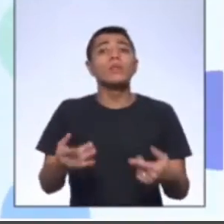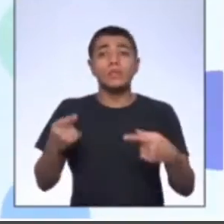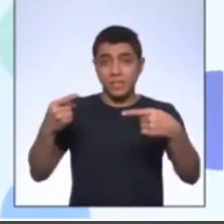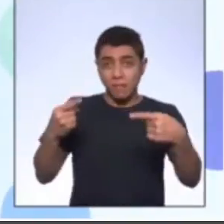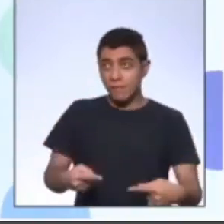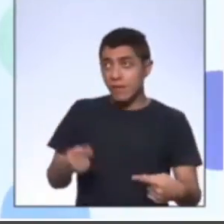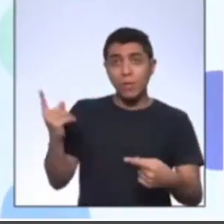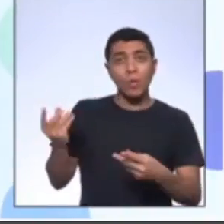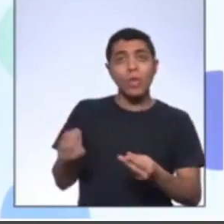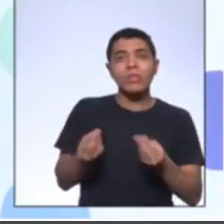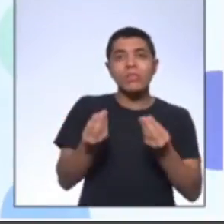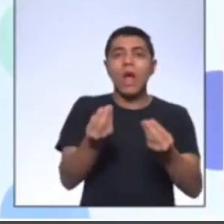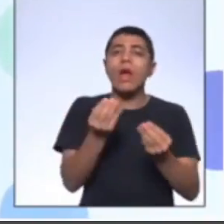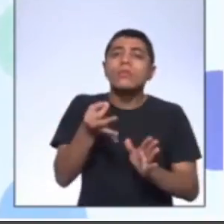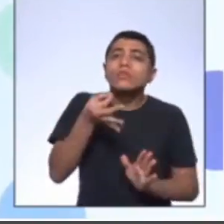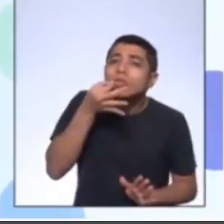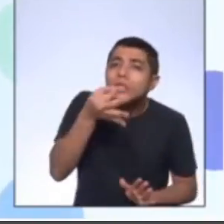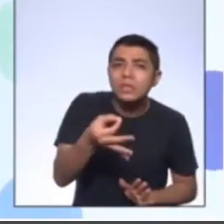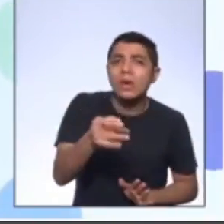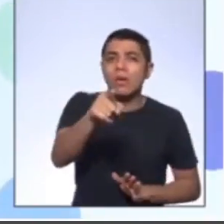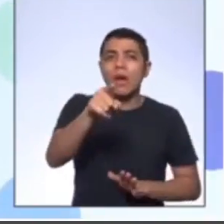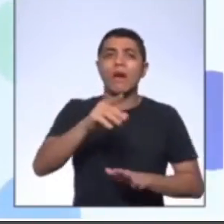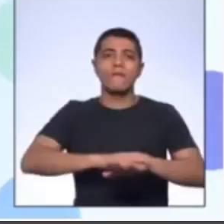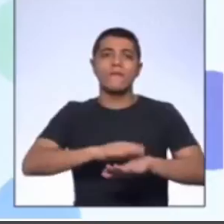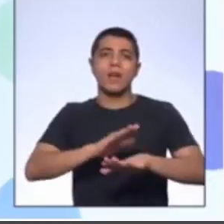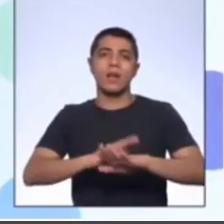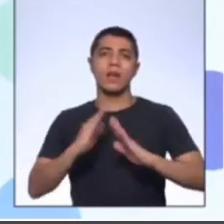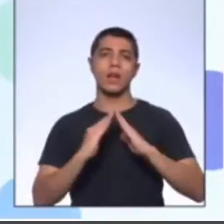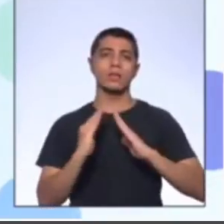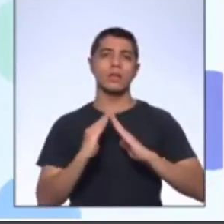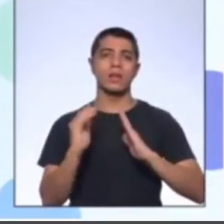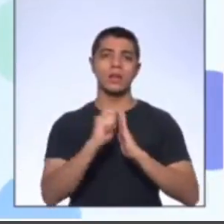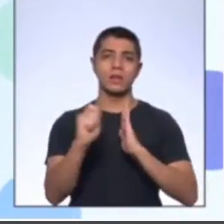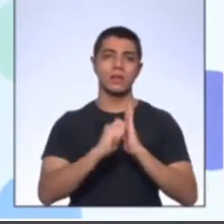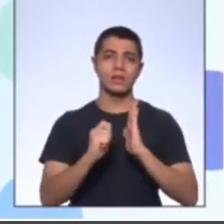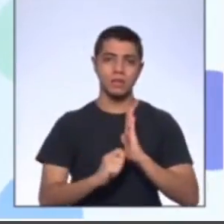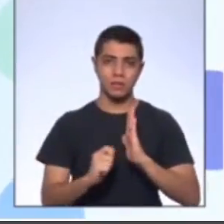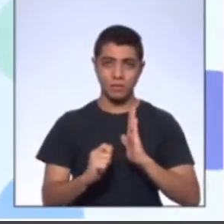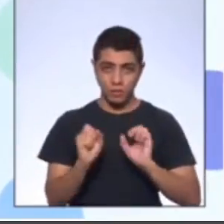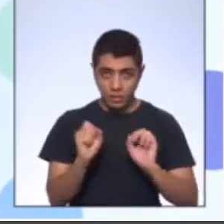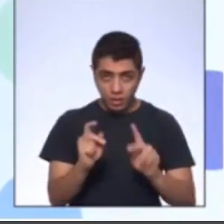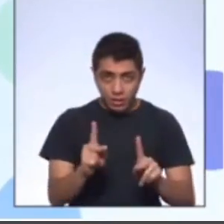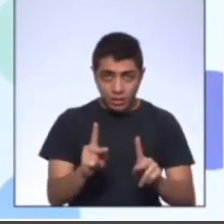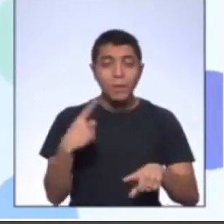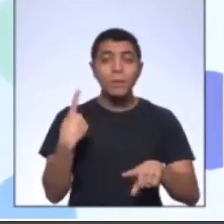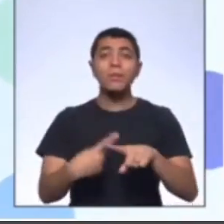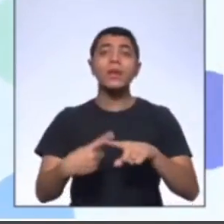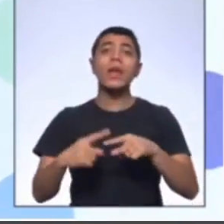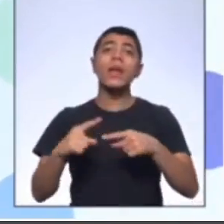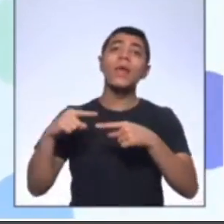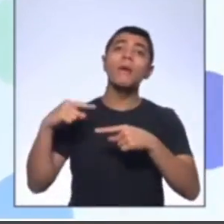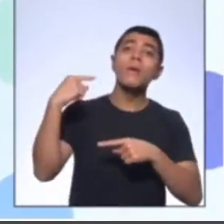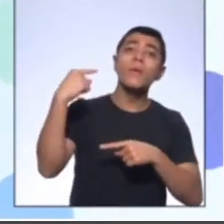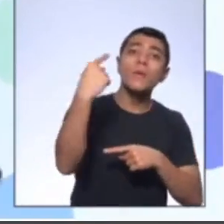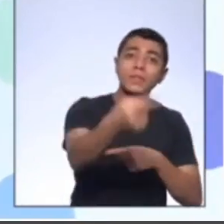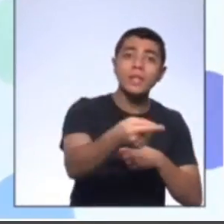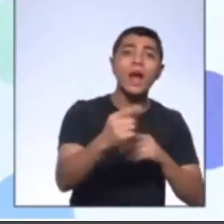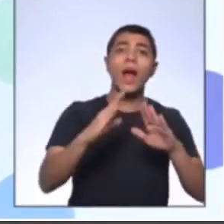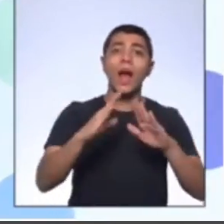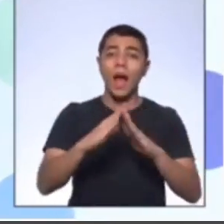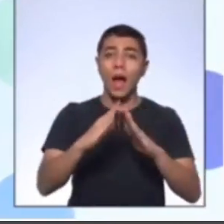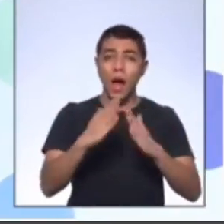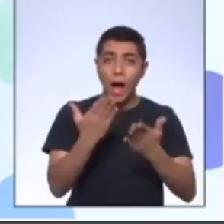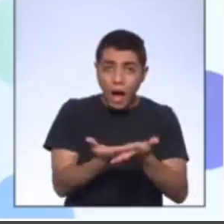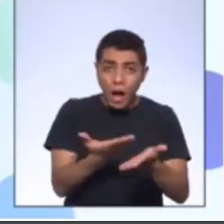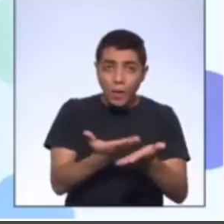sugestões de atividades para que vocês façam no caderno de vocês em casa porque quando do retorno às aulas os professores de vocês eles vão